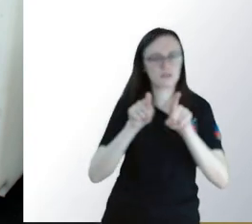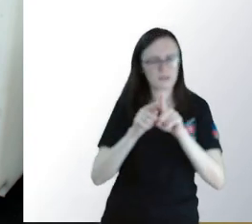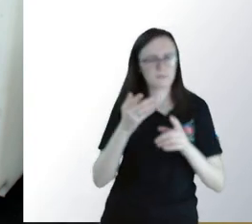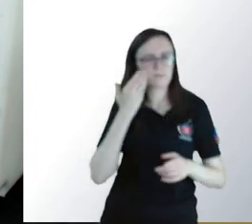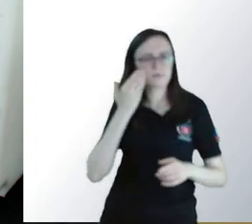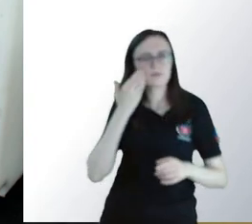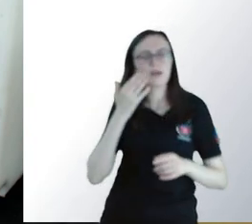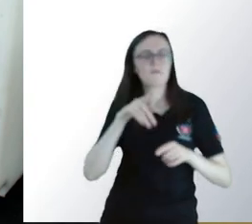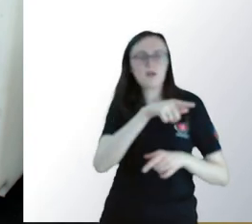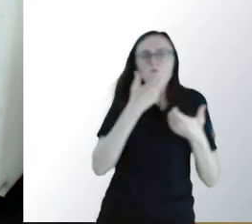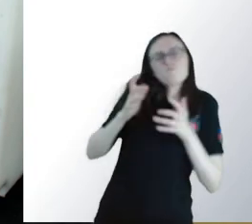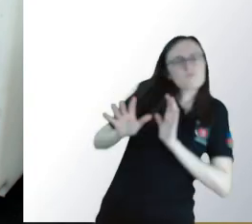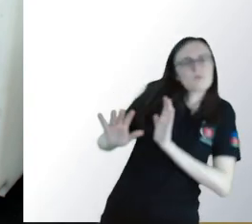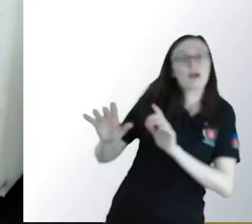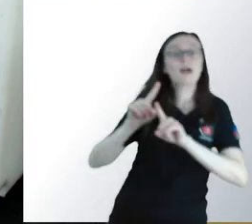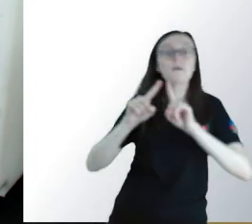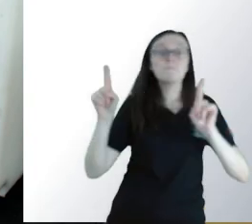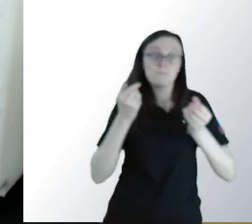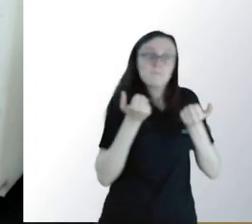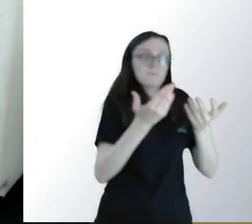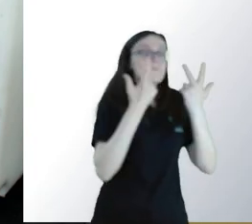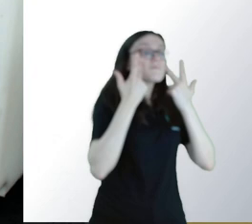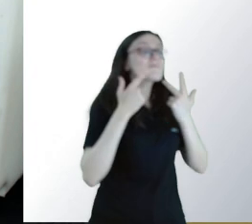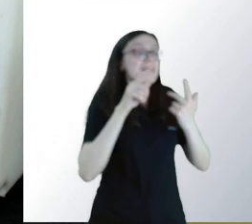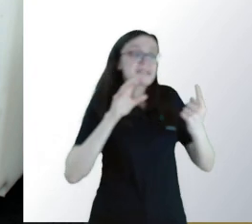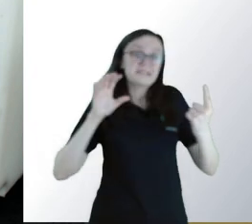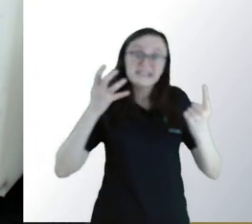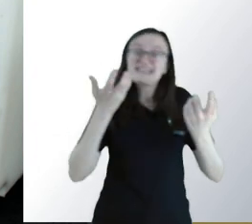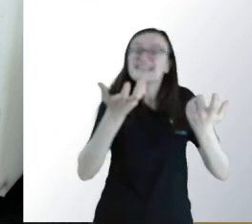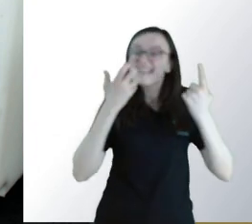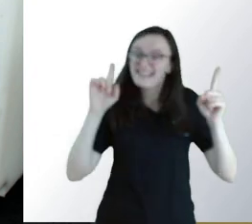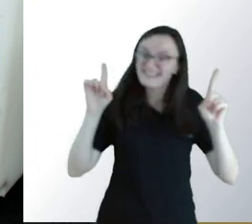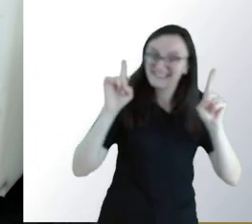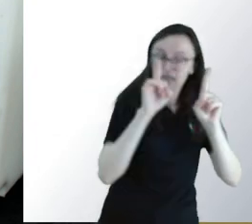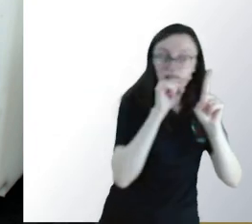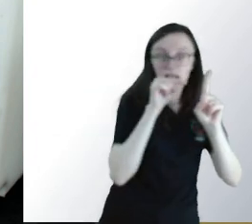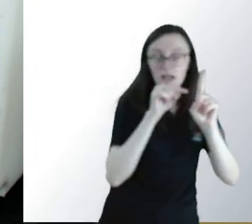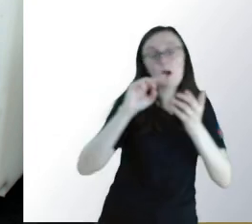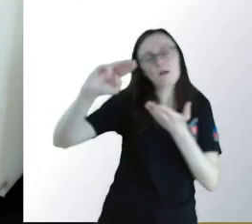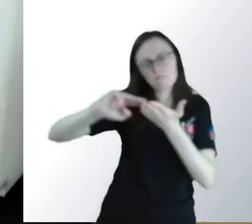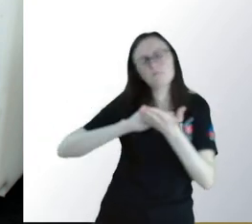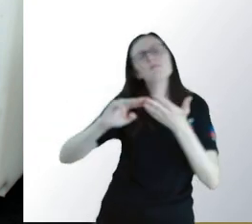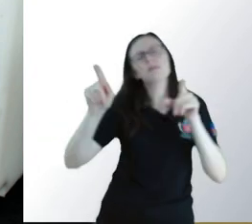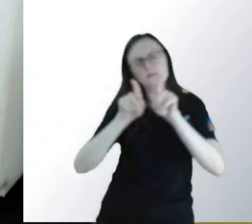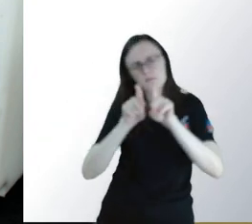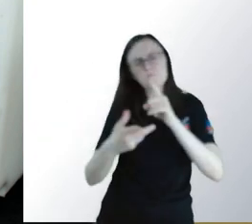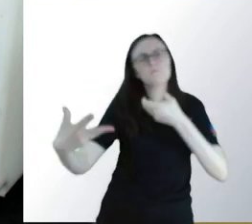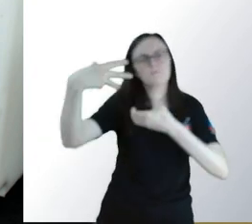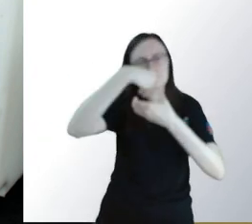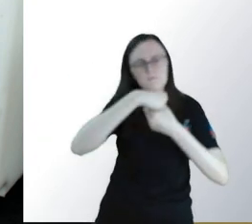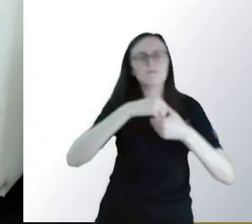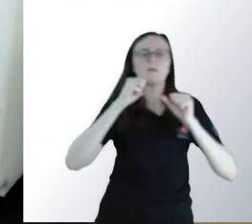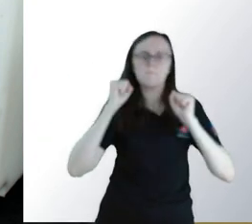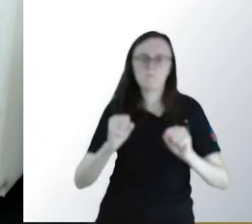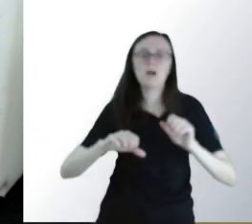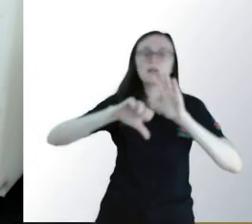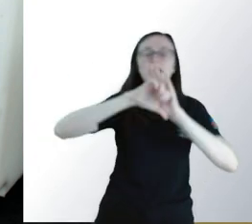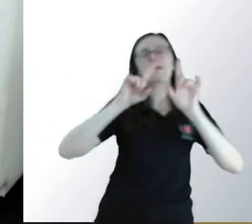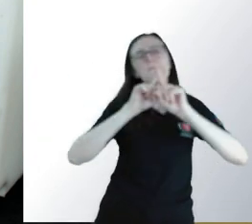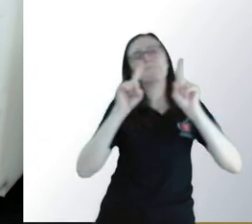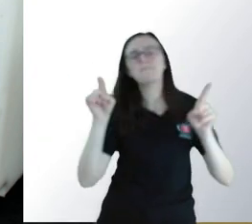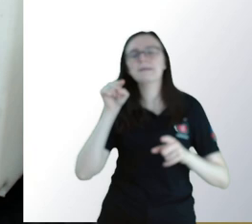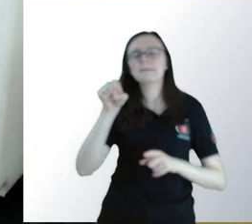contra a vontade dessa vítima. A questão das mensagens, elas configuram sim condutas infracionais ou criminosas, porém aí a